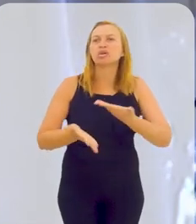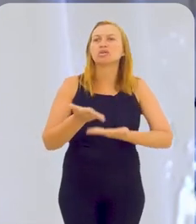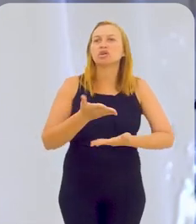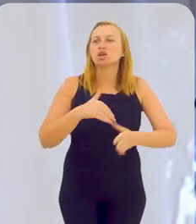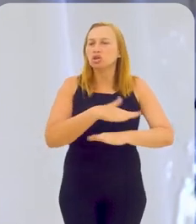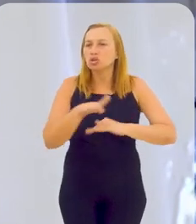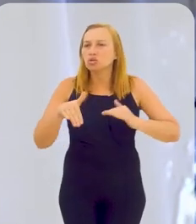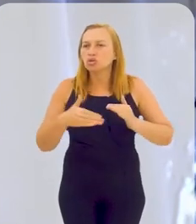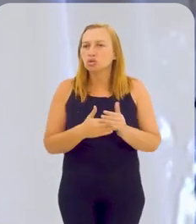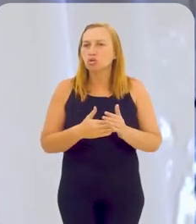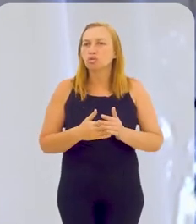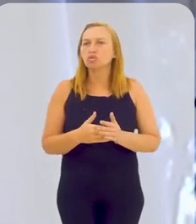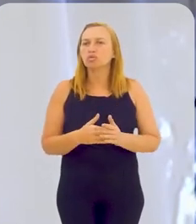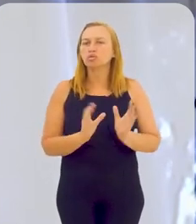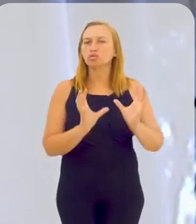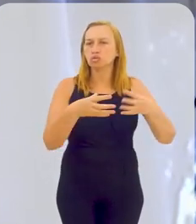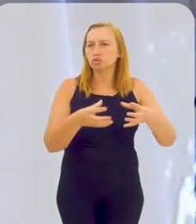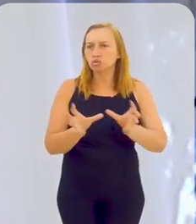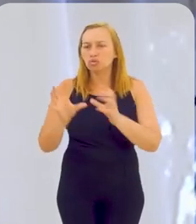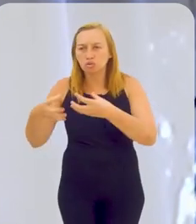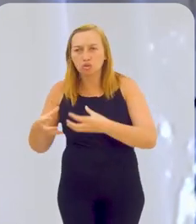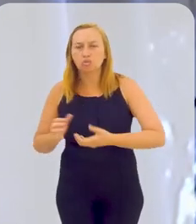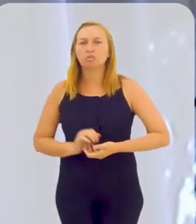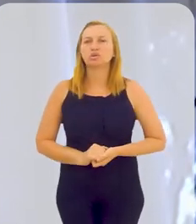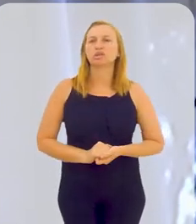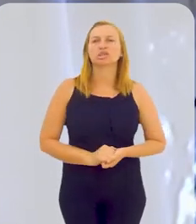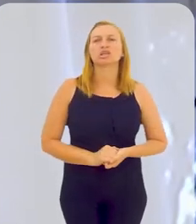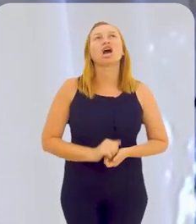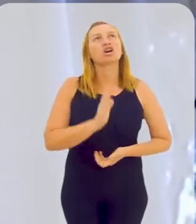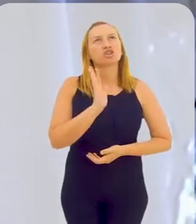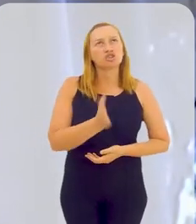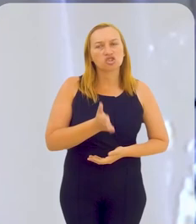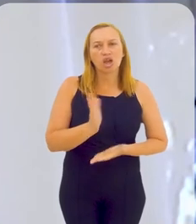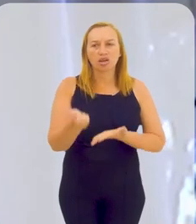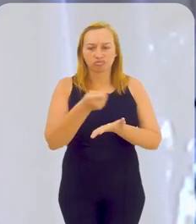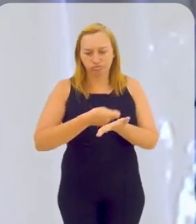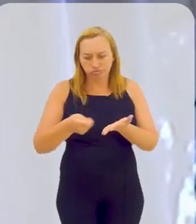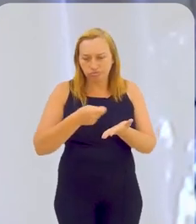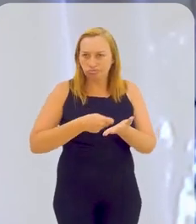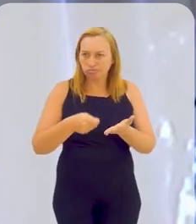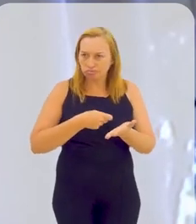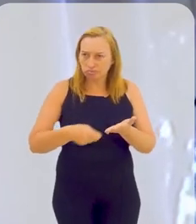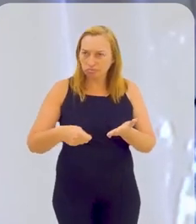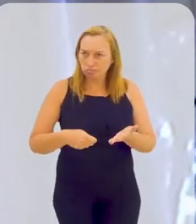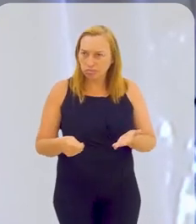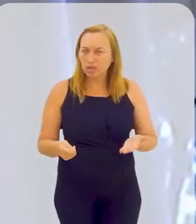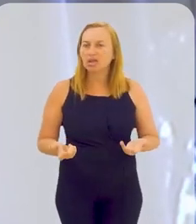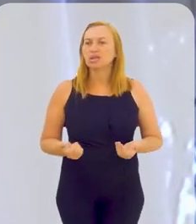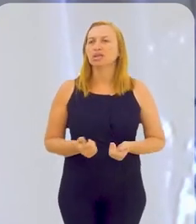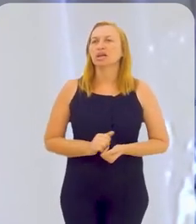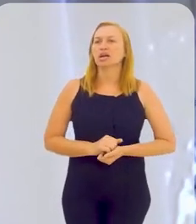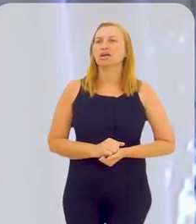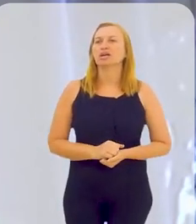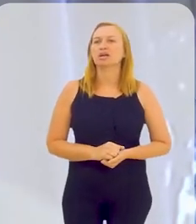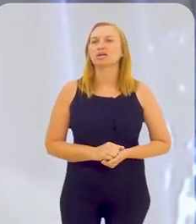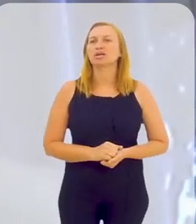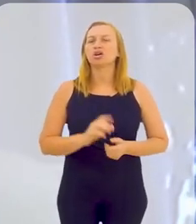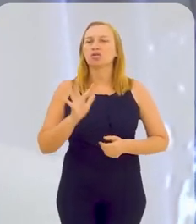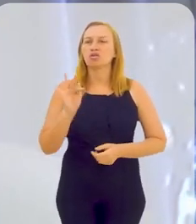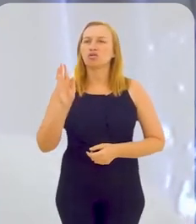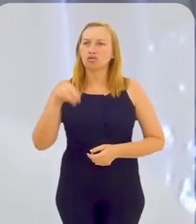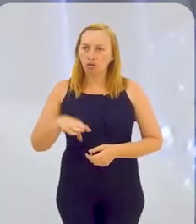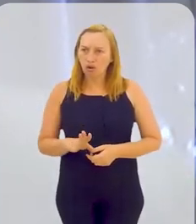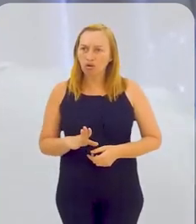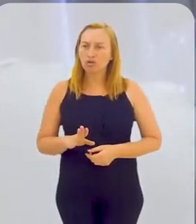participando de todos esses colegiados. Então, a gente já se inscreveu para participar